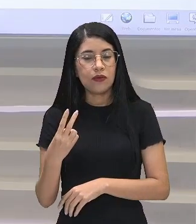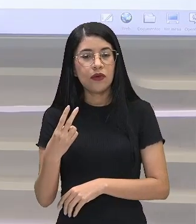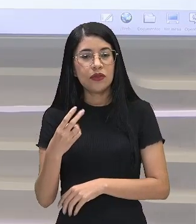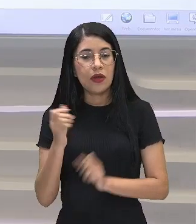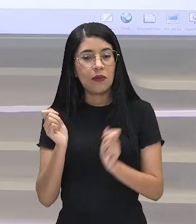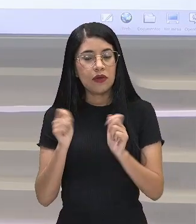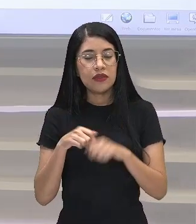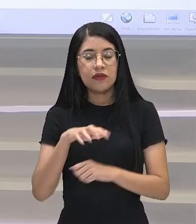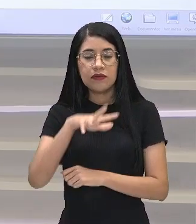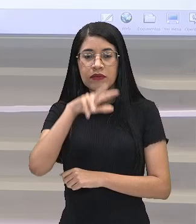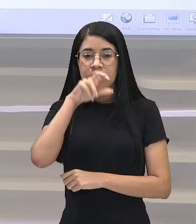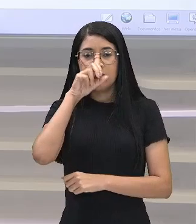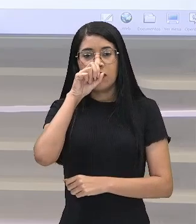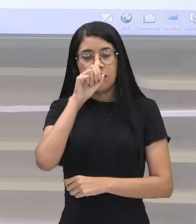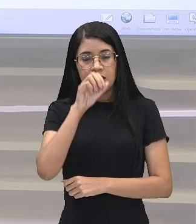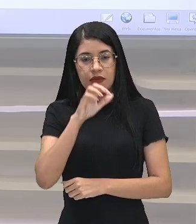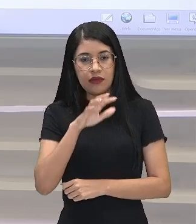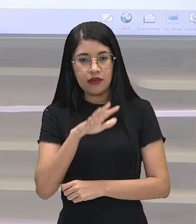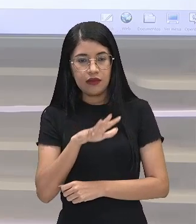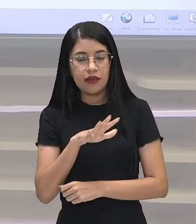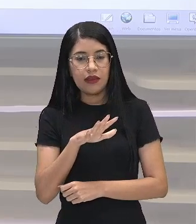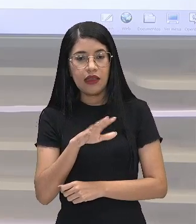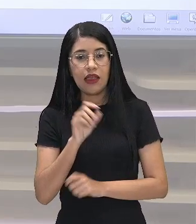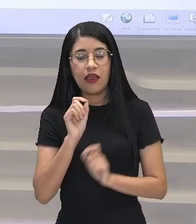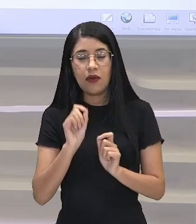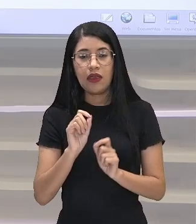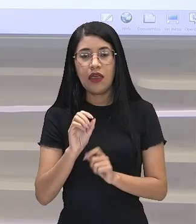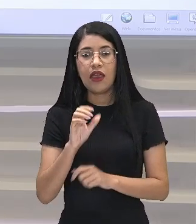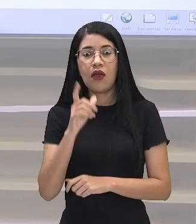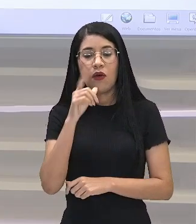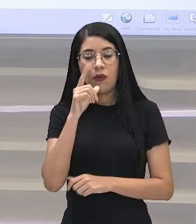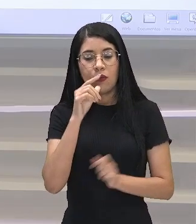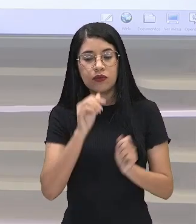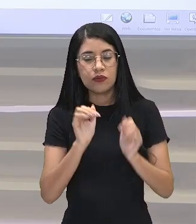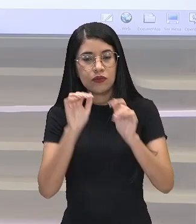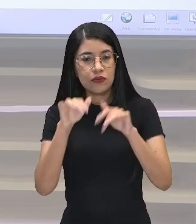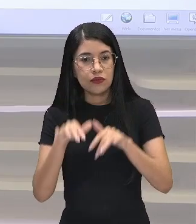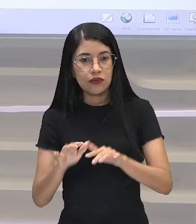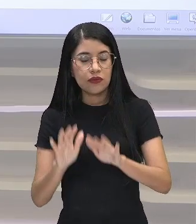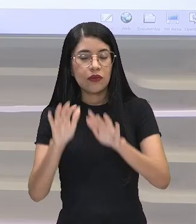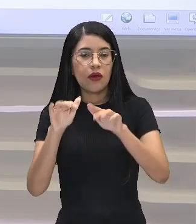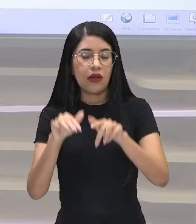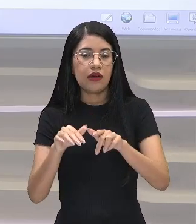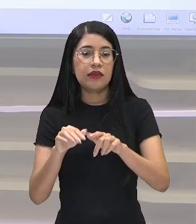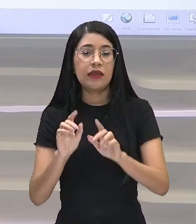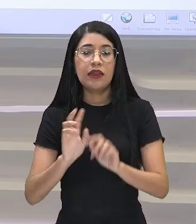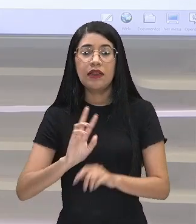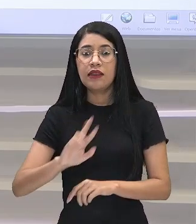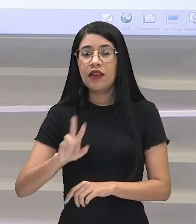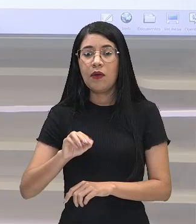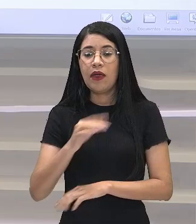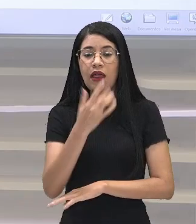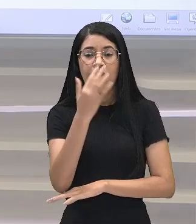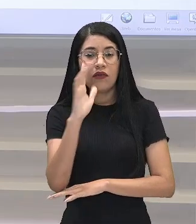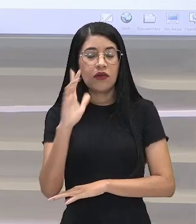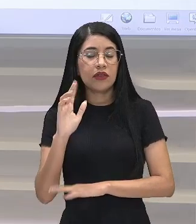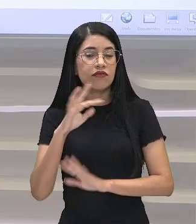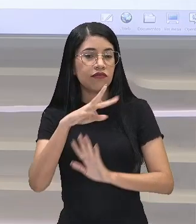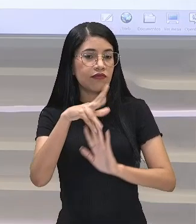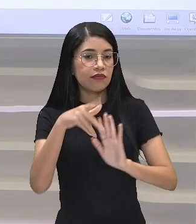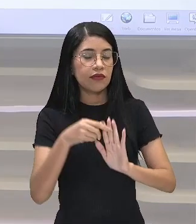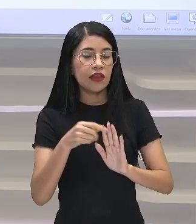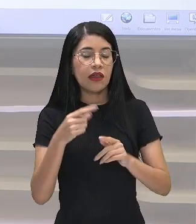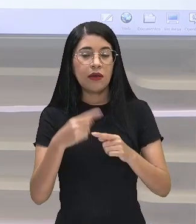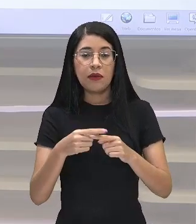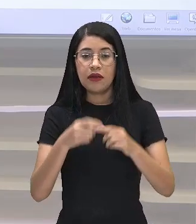respiração dos seres vivos, a gente cita os oceanos, tá? A floresta amazônica não, por conta disso que eu